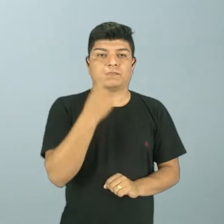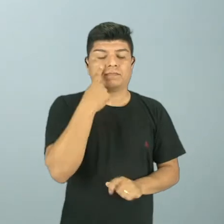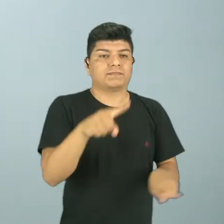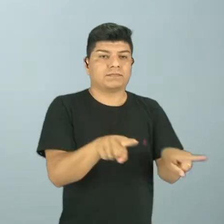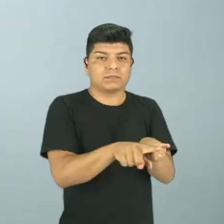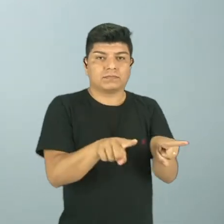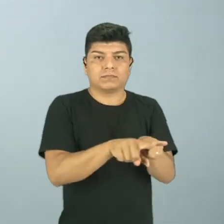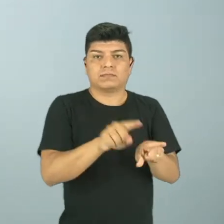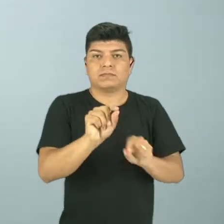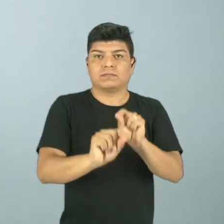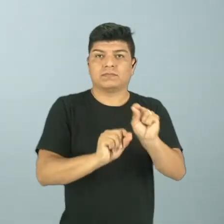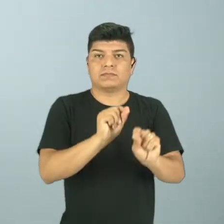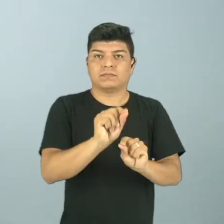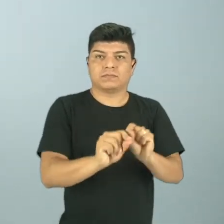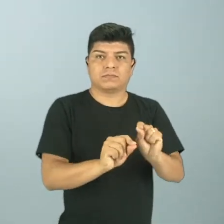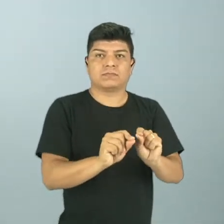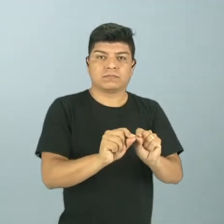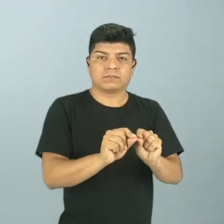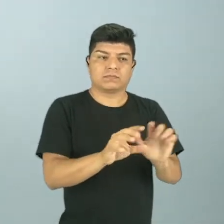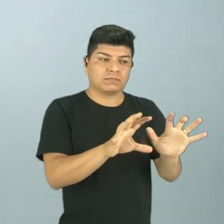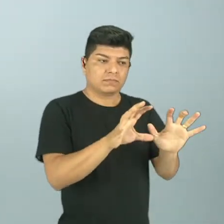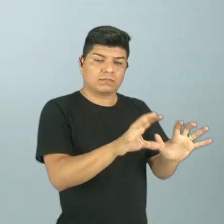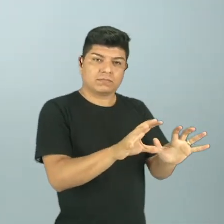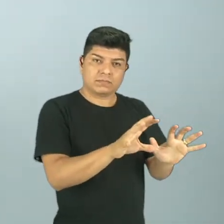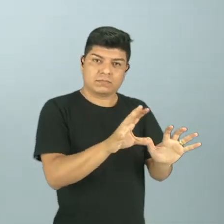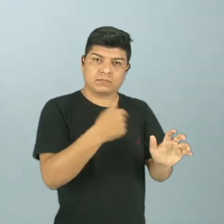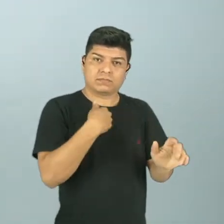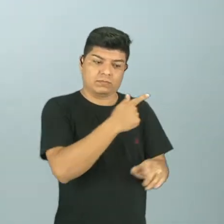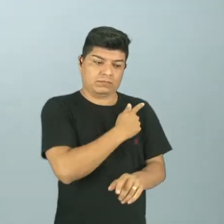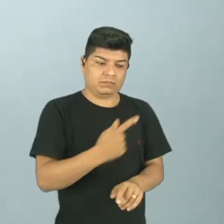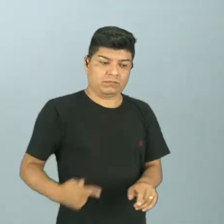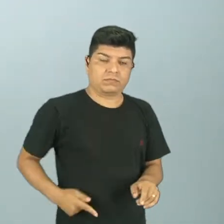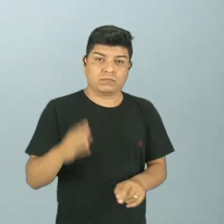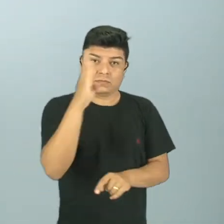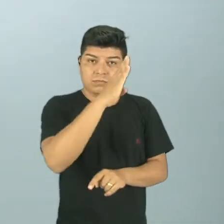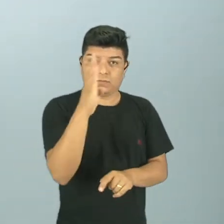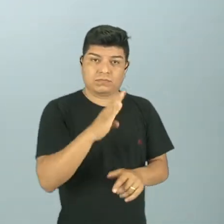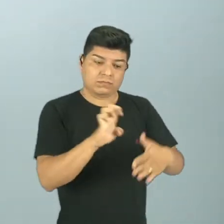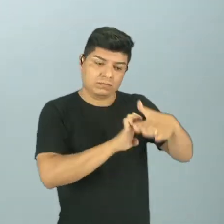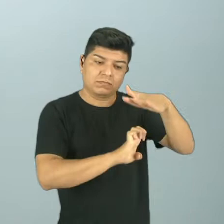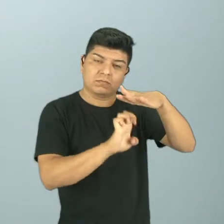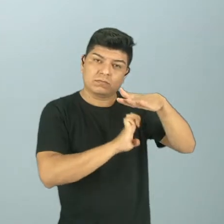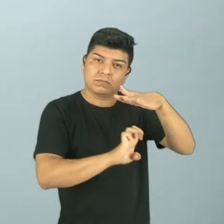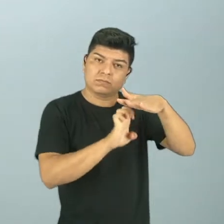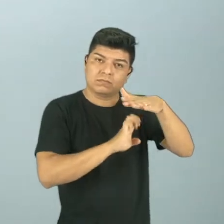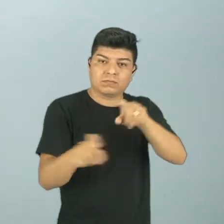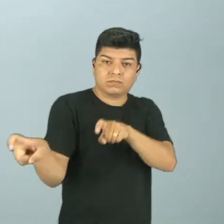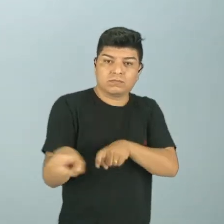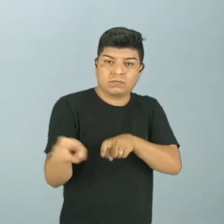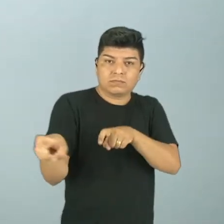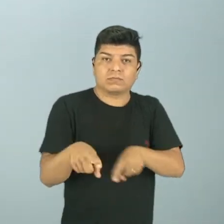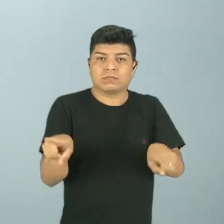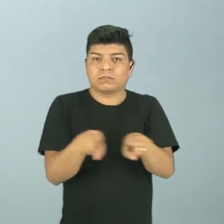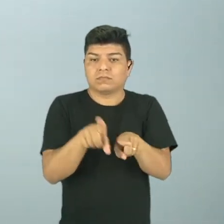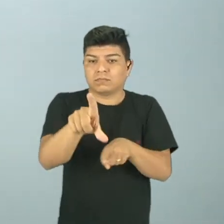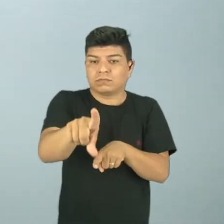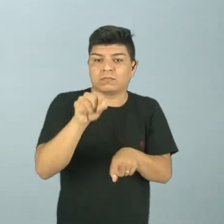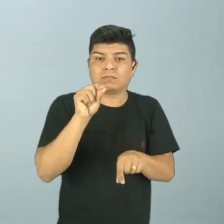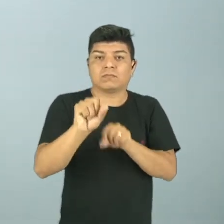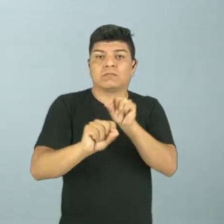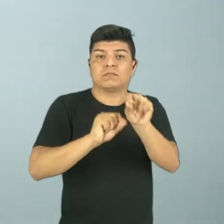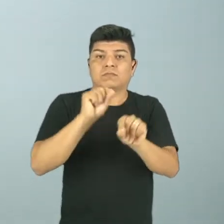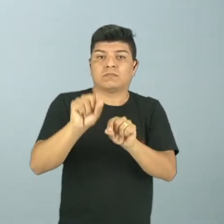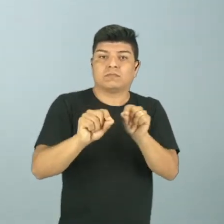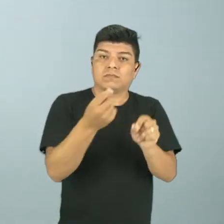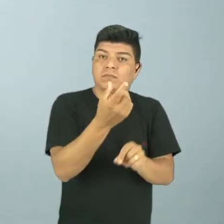ver que nesse momento o governo brasileiro e os empresários, né, os fazendeiros, eles vão preferir a mão de